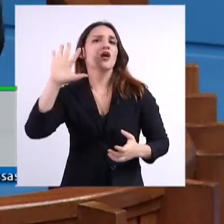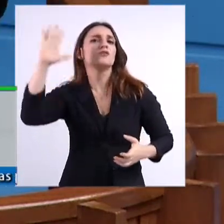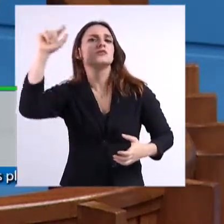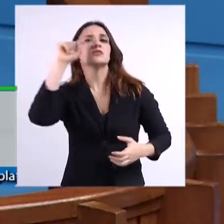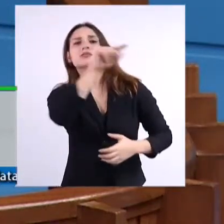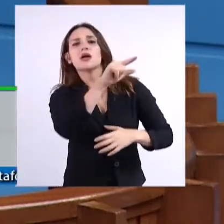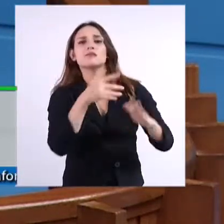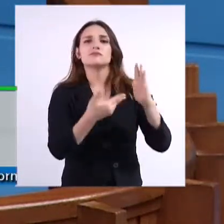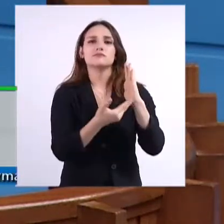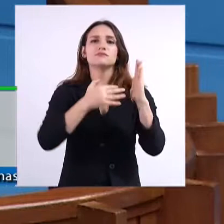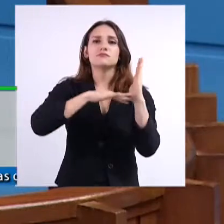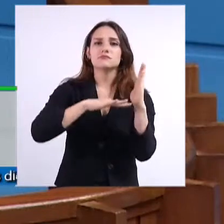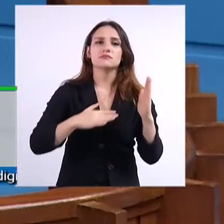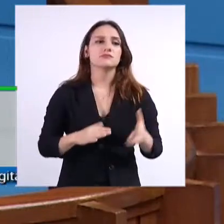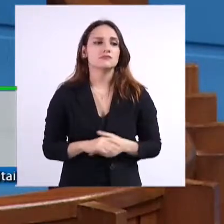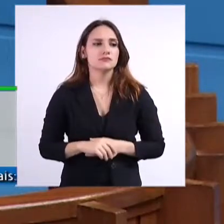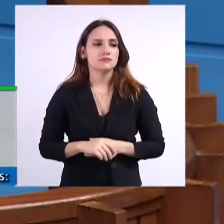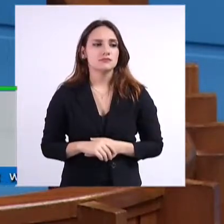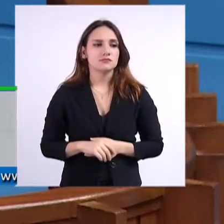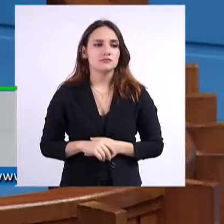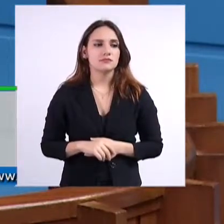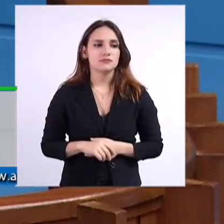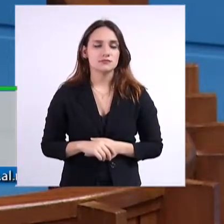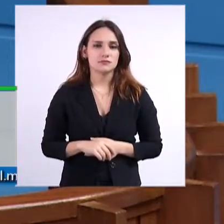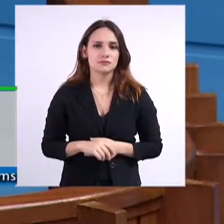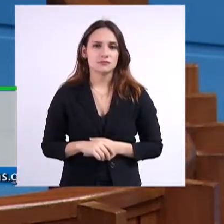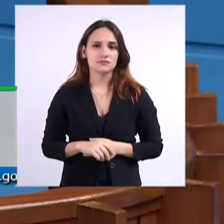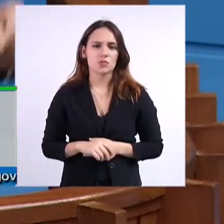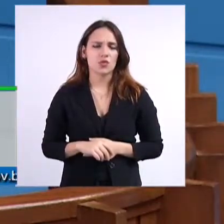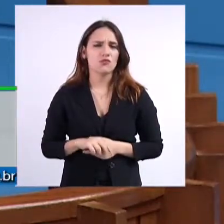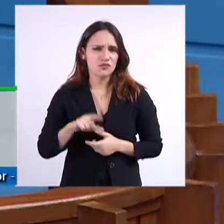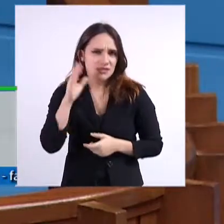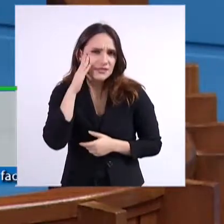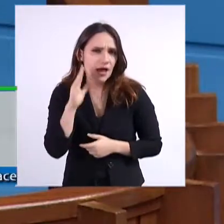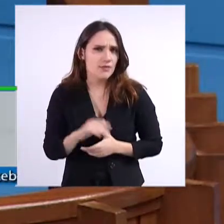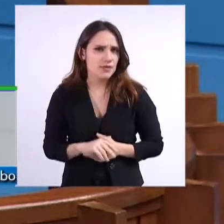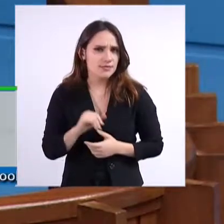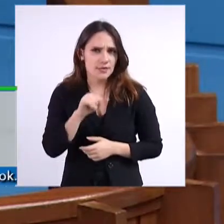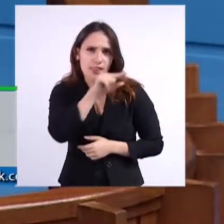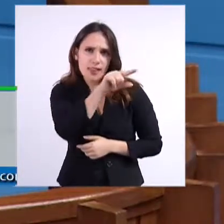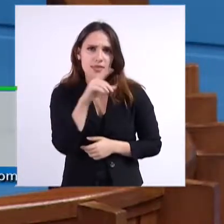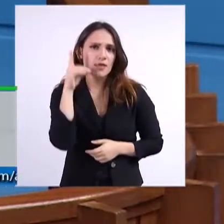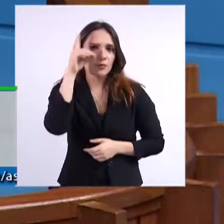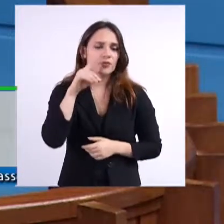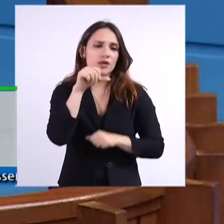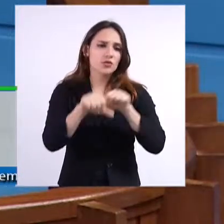das casas, do Senado e da Câmara Federal? Quem é que sabe?